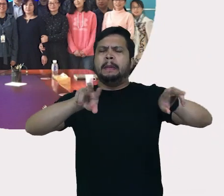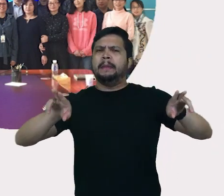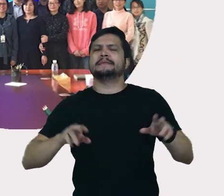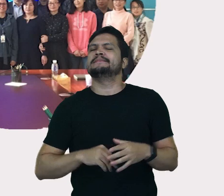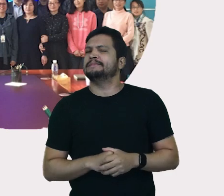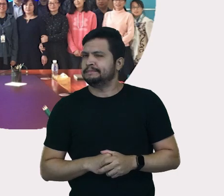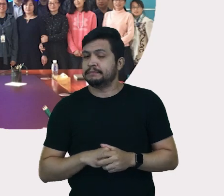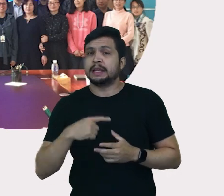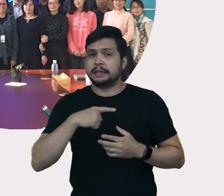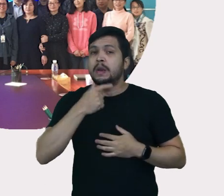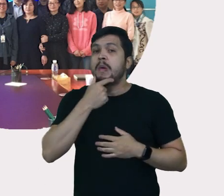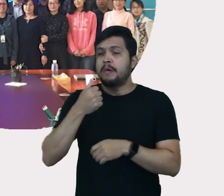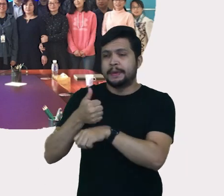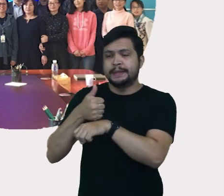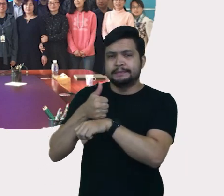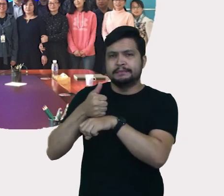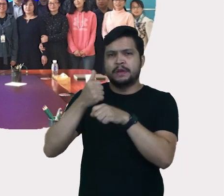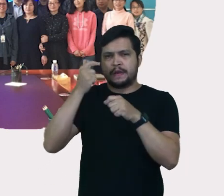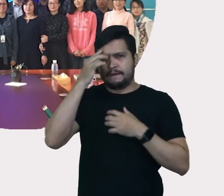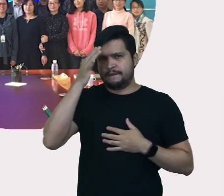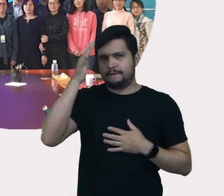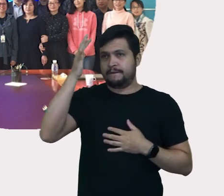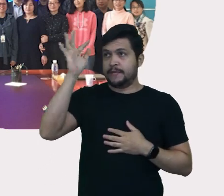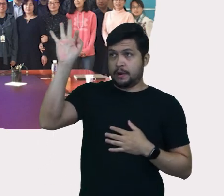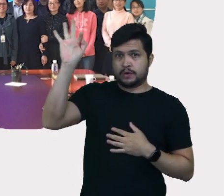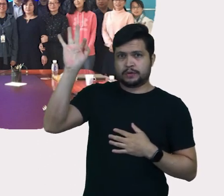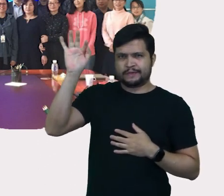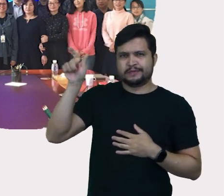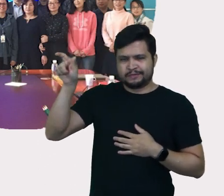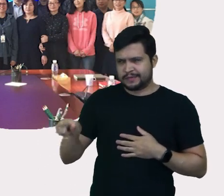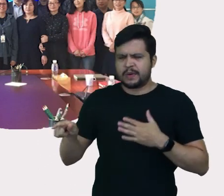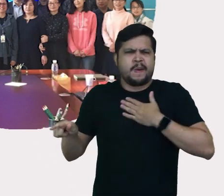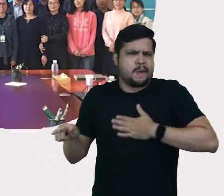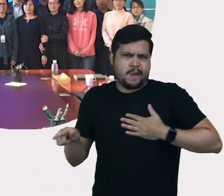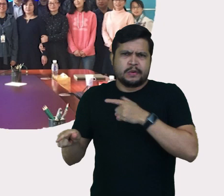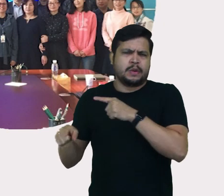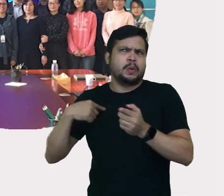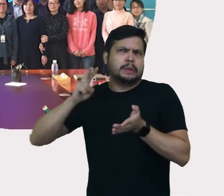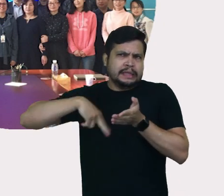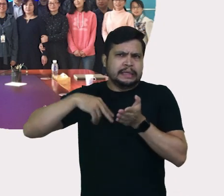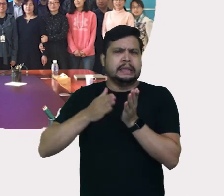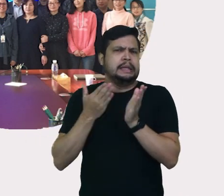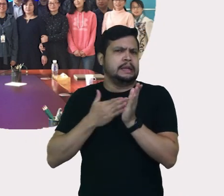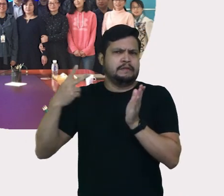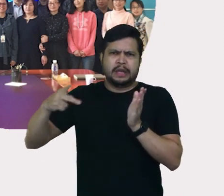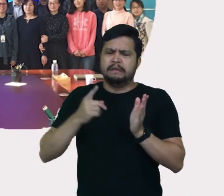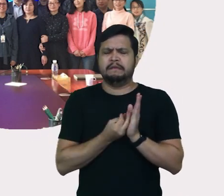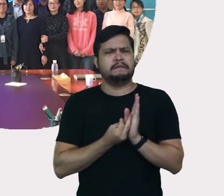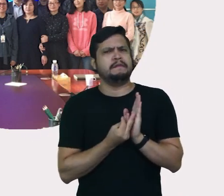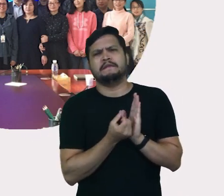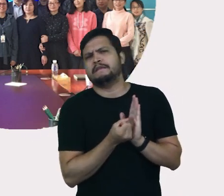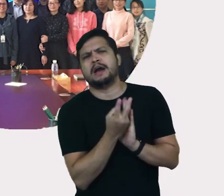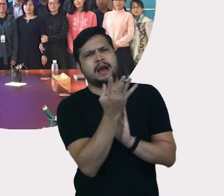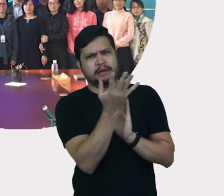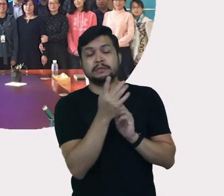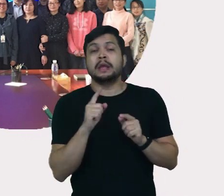né? Tem um filósofo que eu super gosto, já li vários livros dele, que já morreu também. Foi um